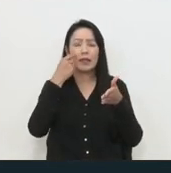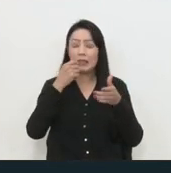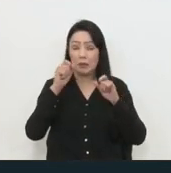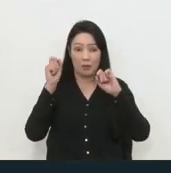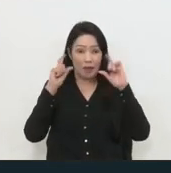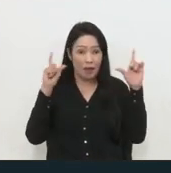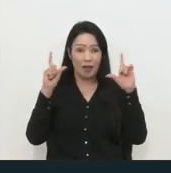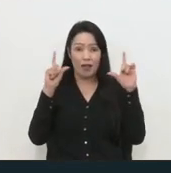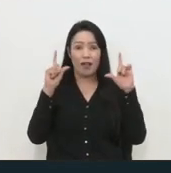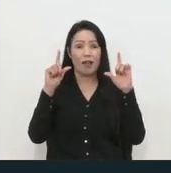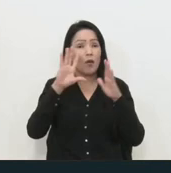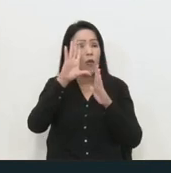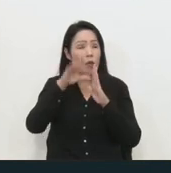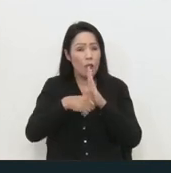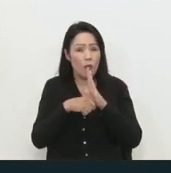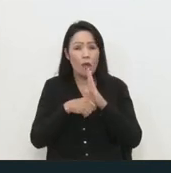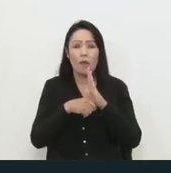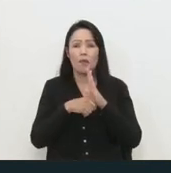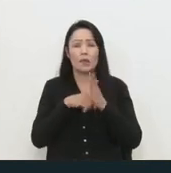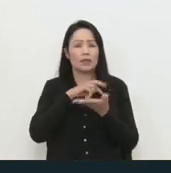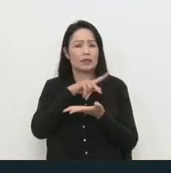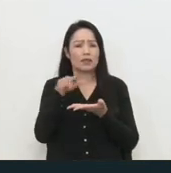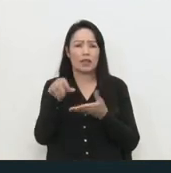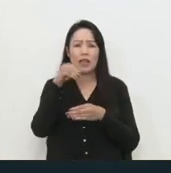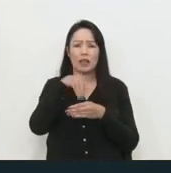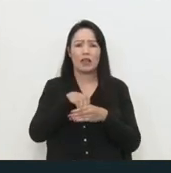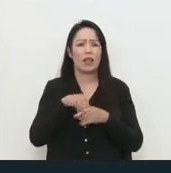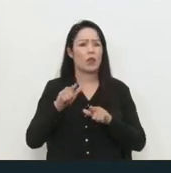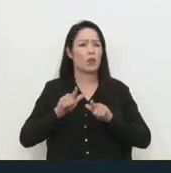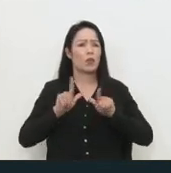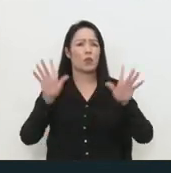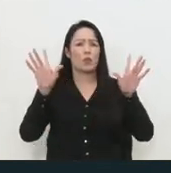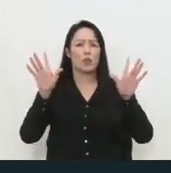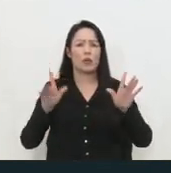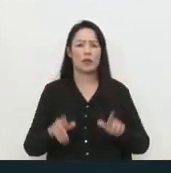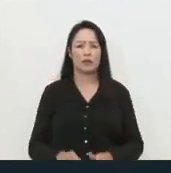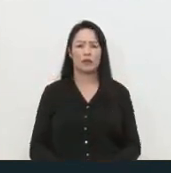e Furtos dentro da cidade de Guarulhos